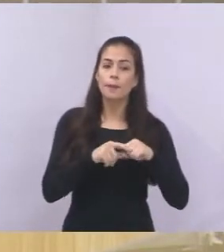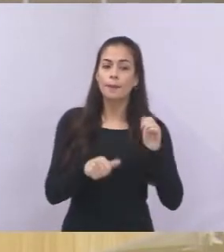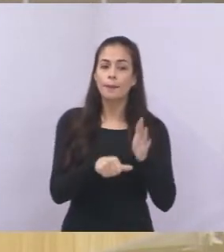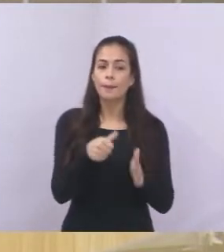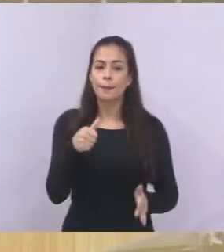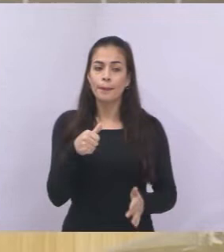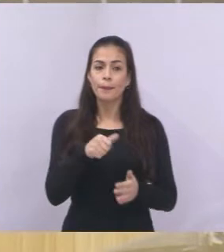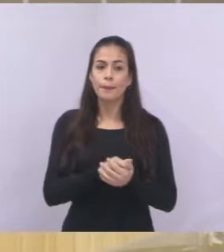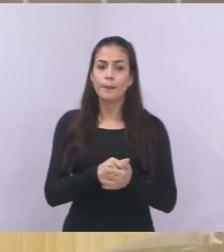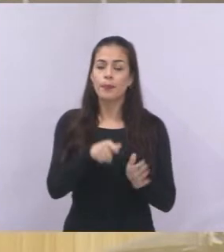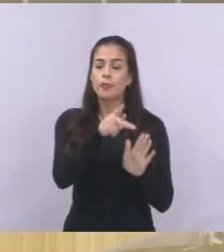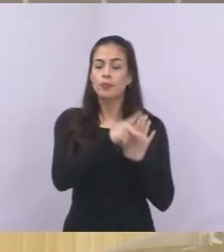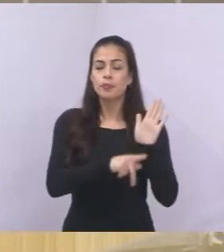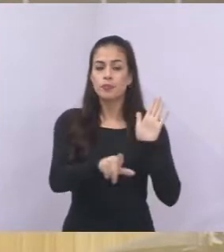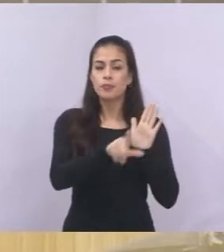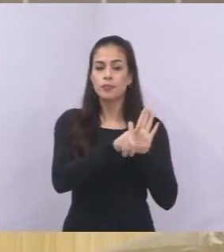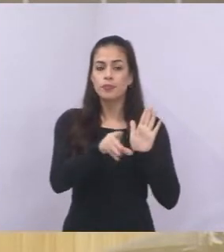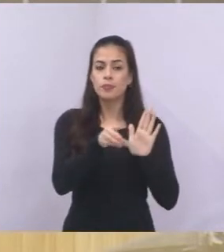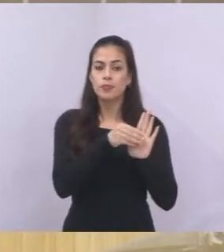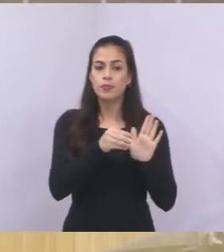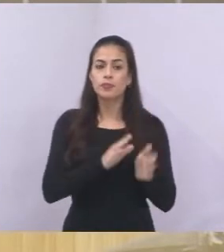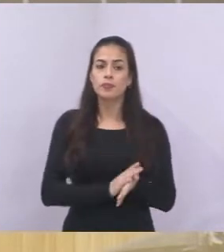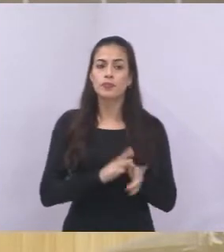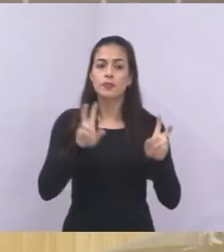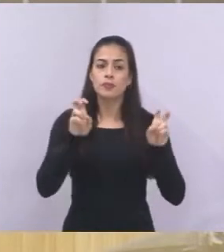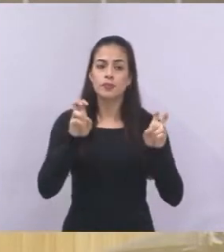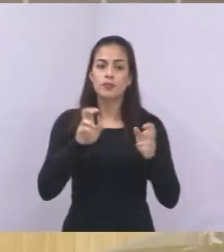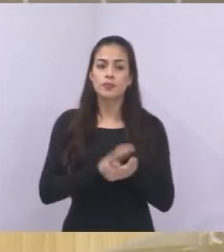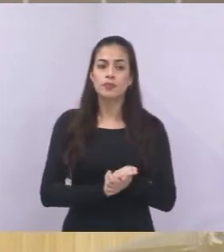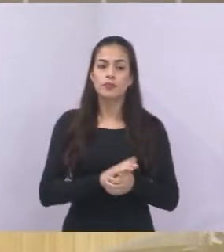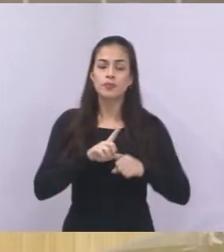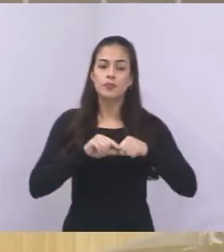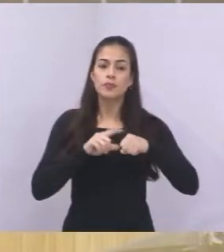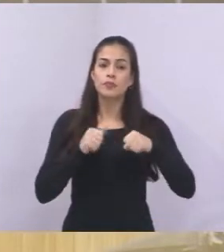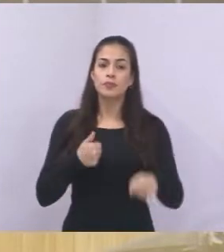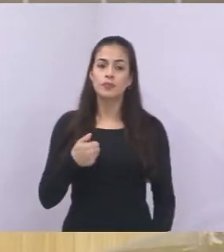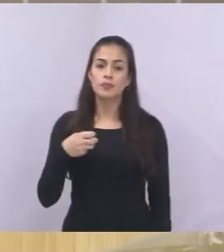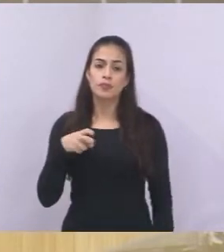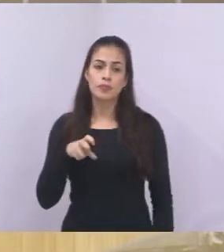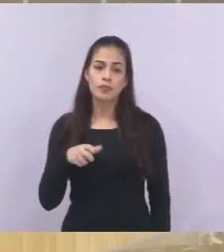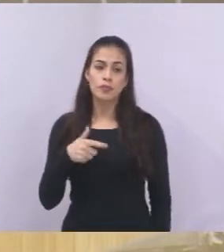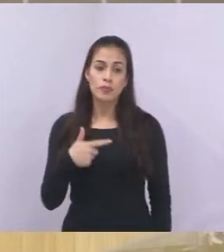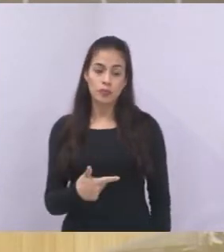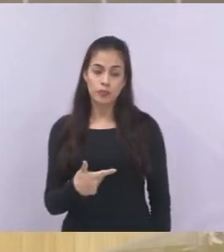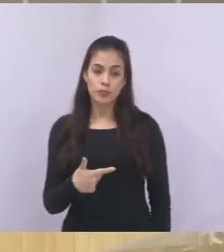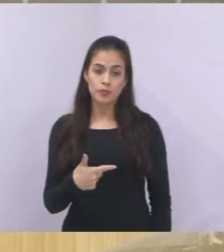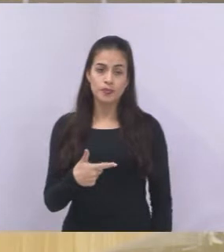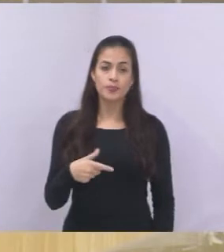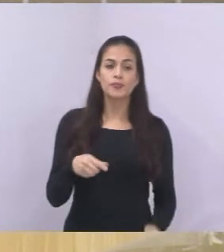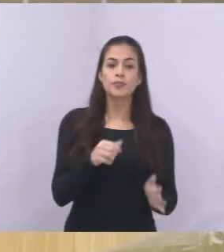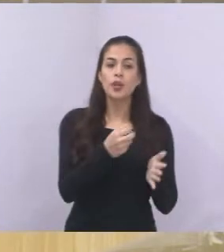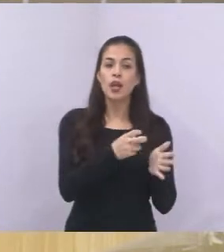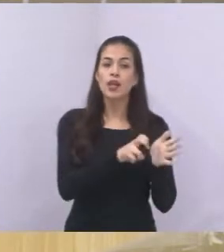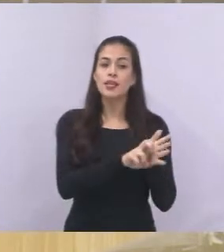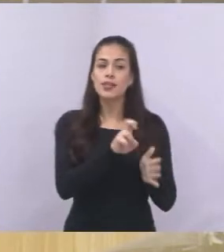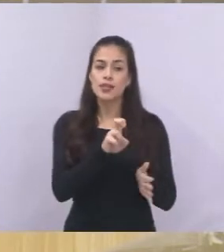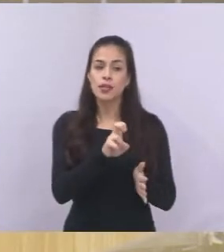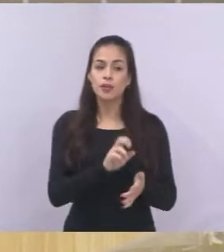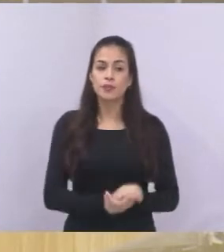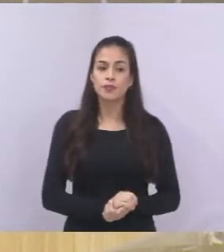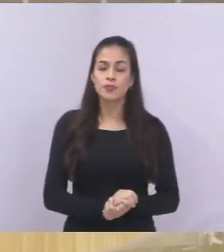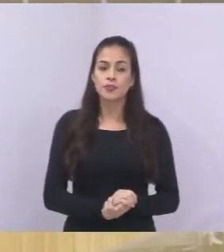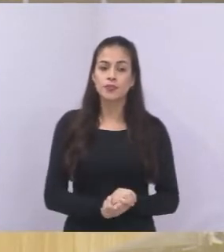passa a constatar a seguinte redação. Artigo 12, inciso 5. Somatório da idade e do tempo